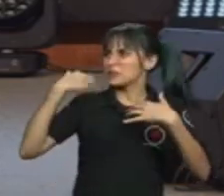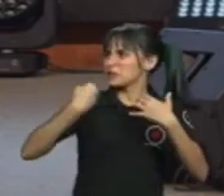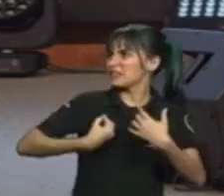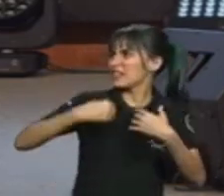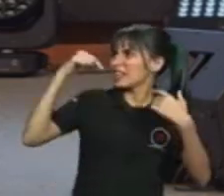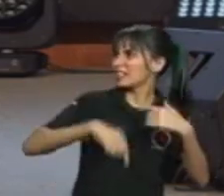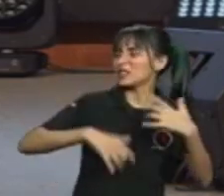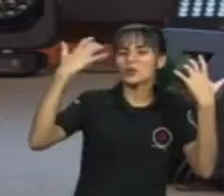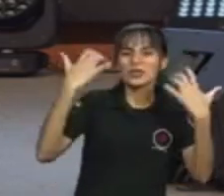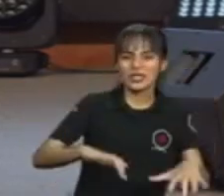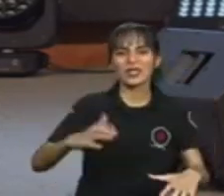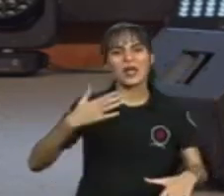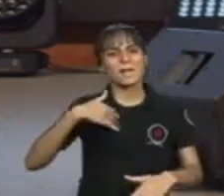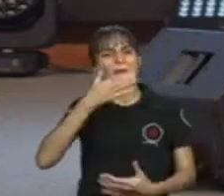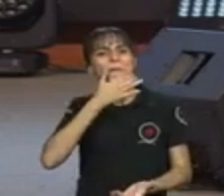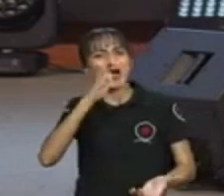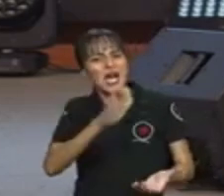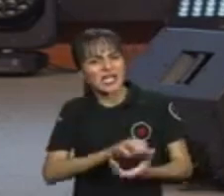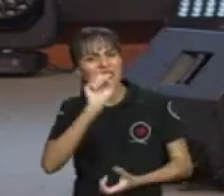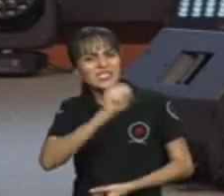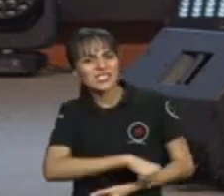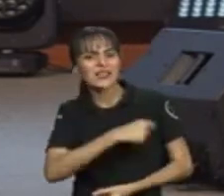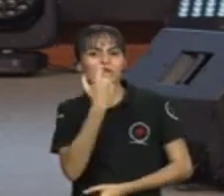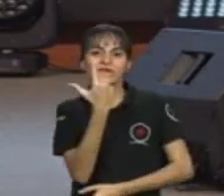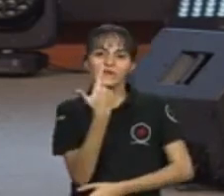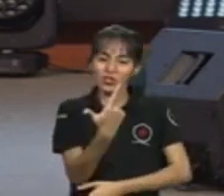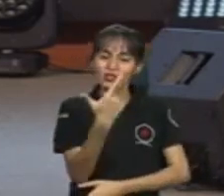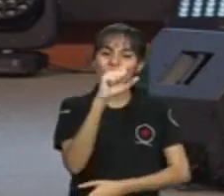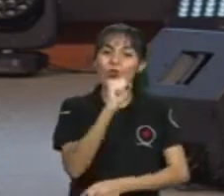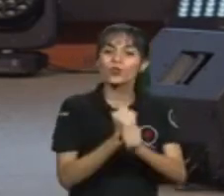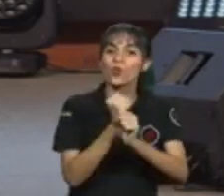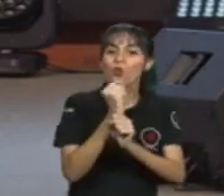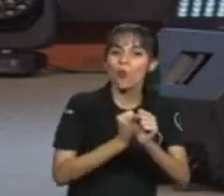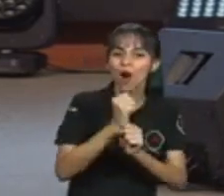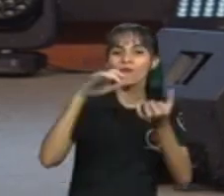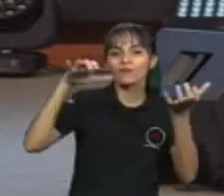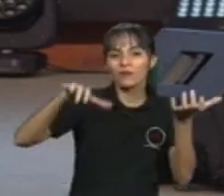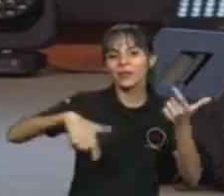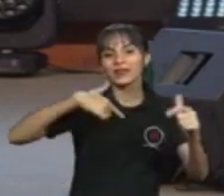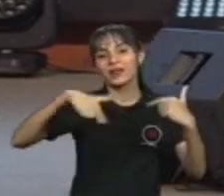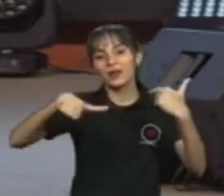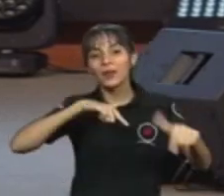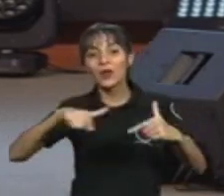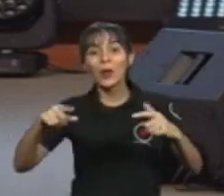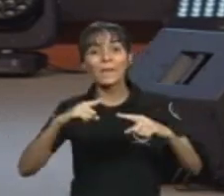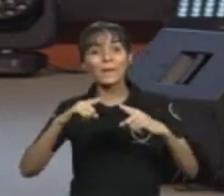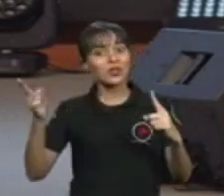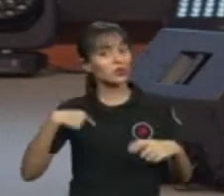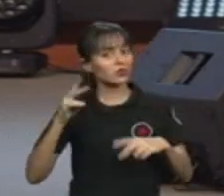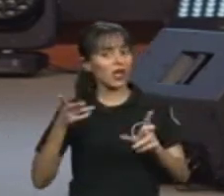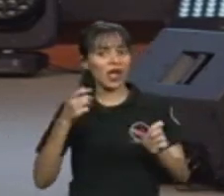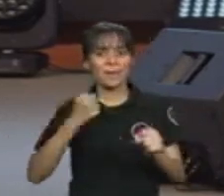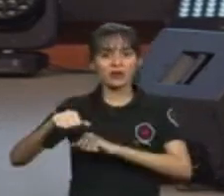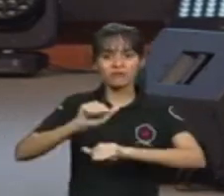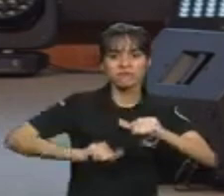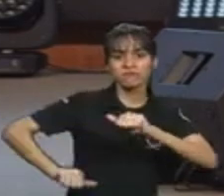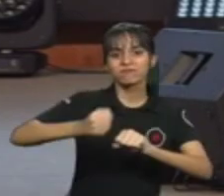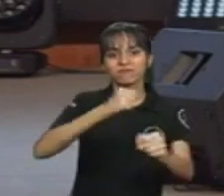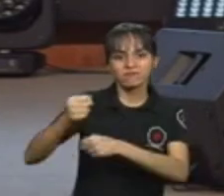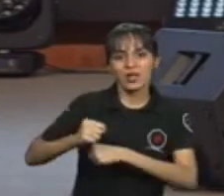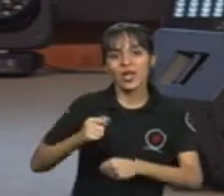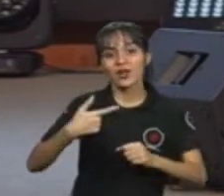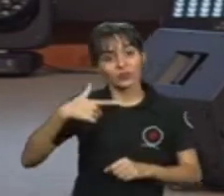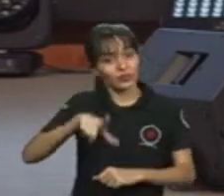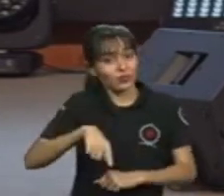Senhor. O meu marido, sim, ele trabalhou 28 anos no Congresso. Mas eu sempre fui uma dona de casa, porque eu escolhi ser dona